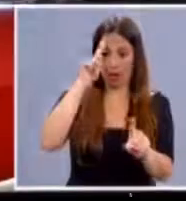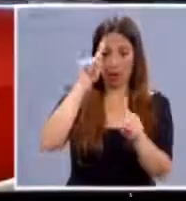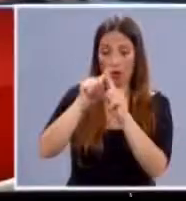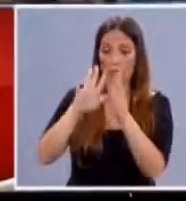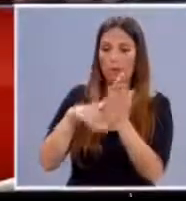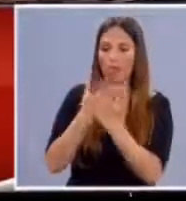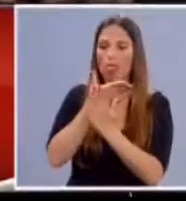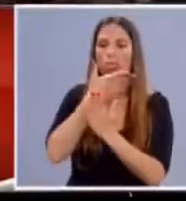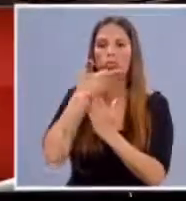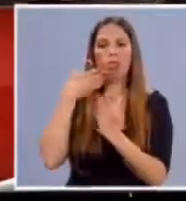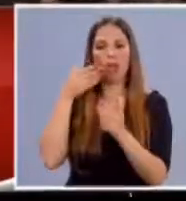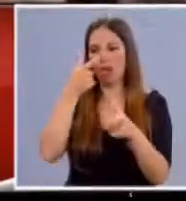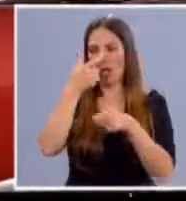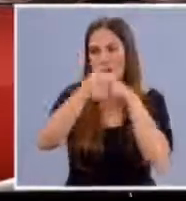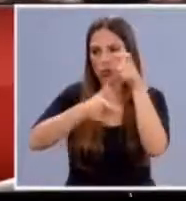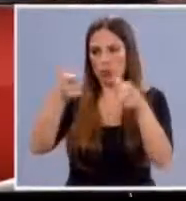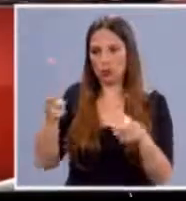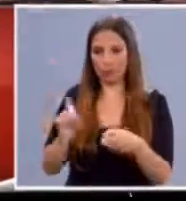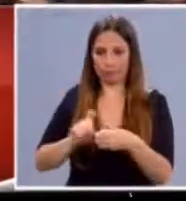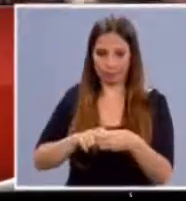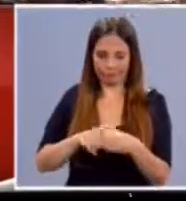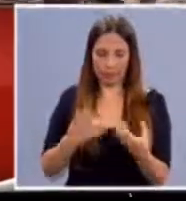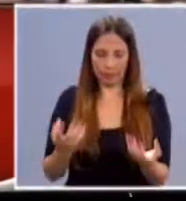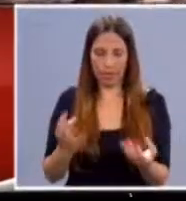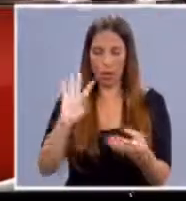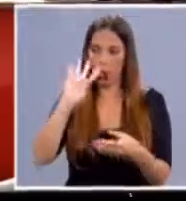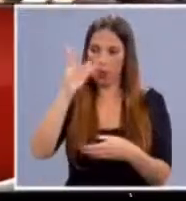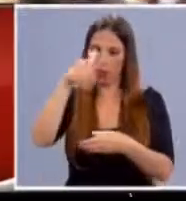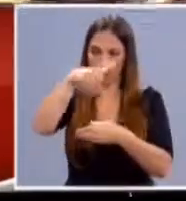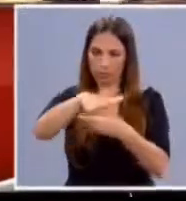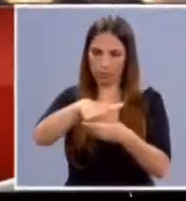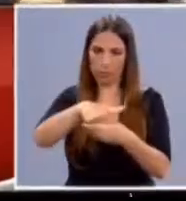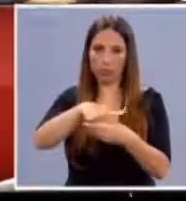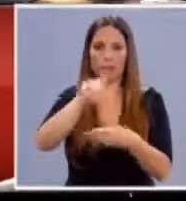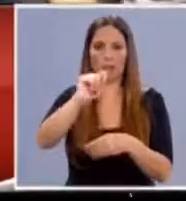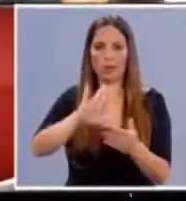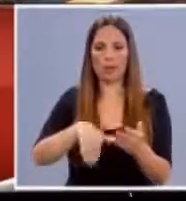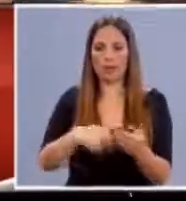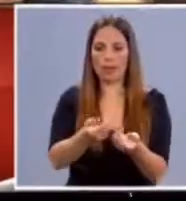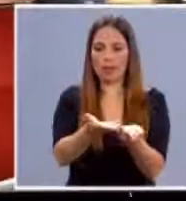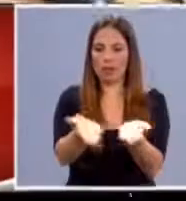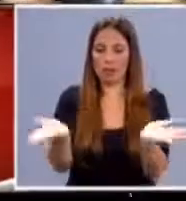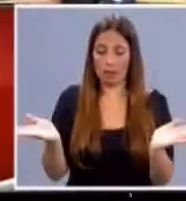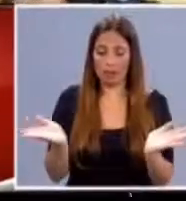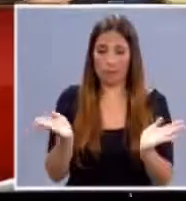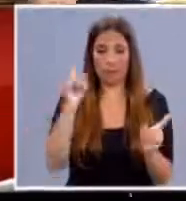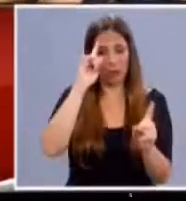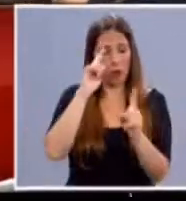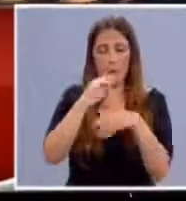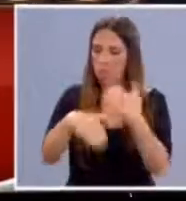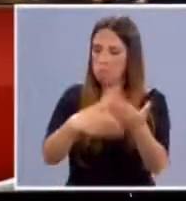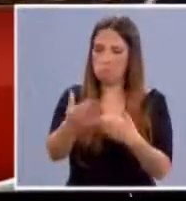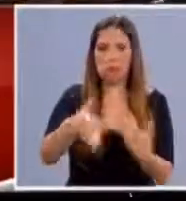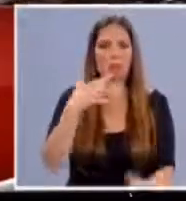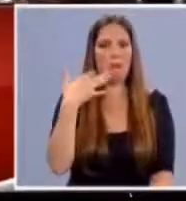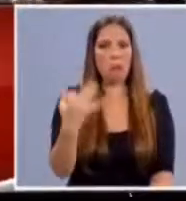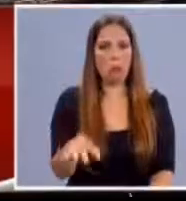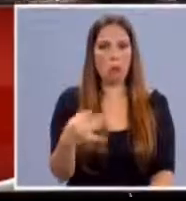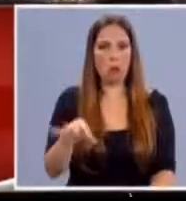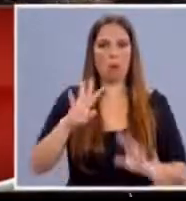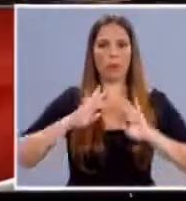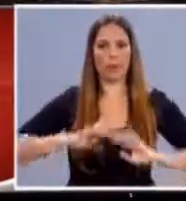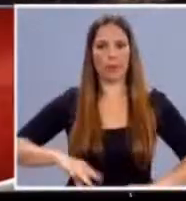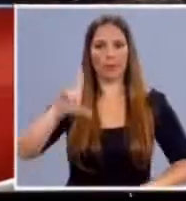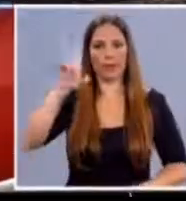aos sócios no decorrer das eleições, disponibilizando espaço para a Assembleia Geral decorrer com toda a normalidade, serenidade e